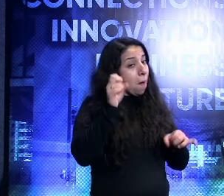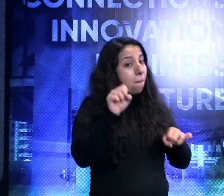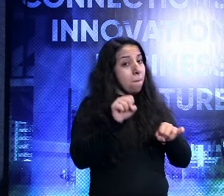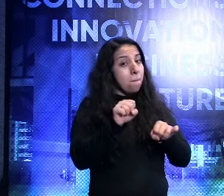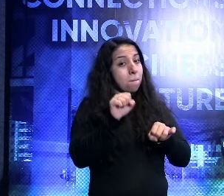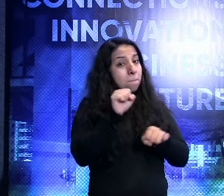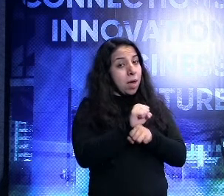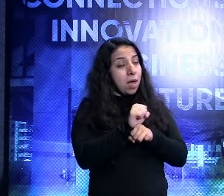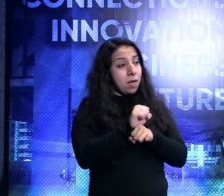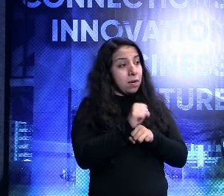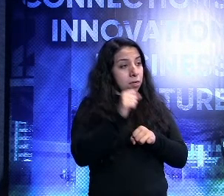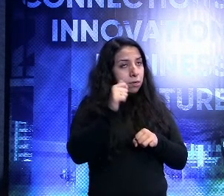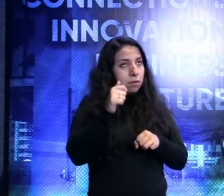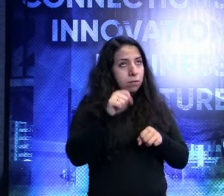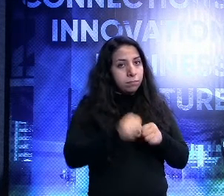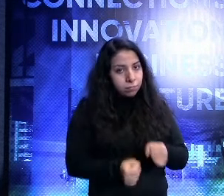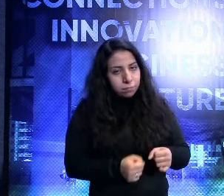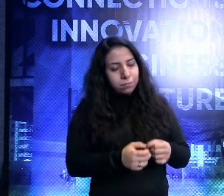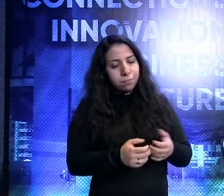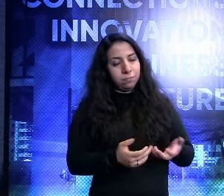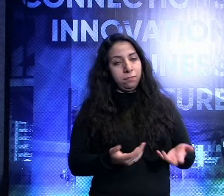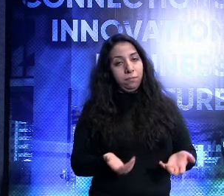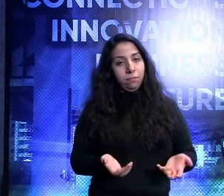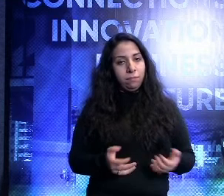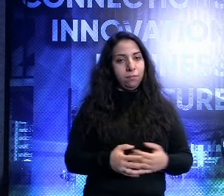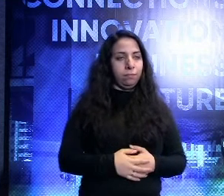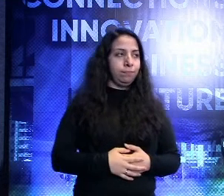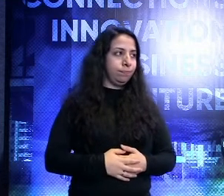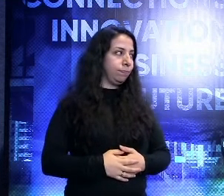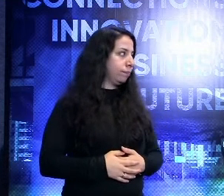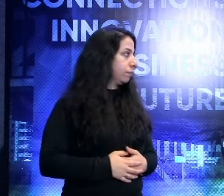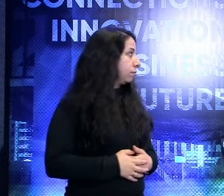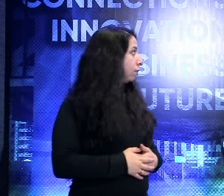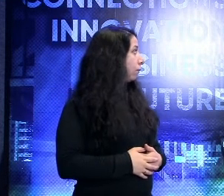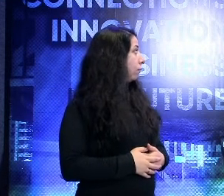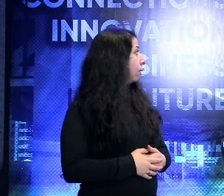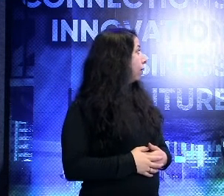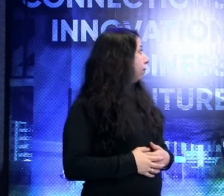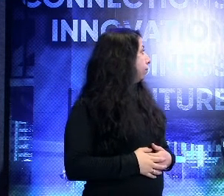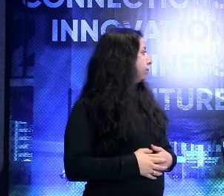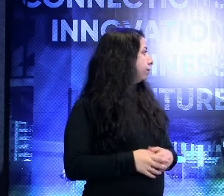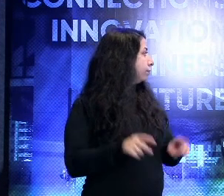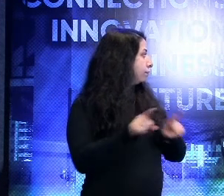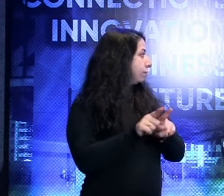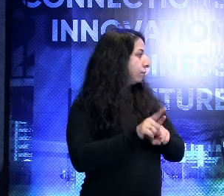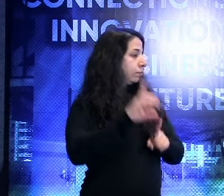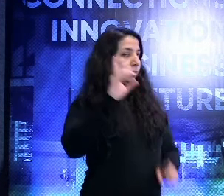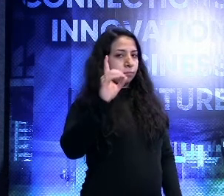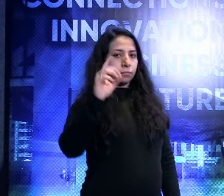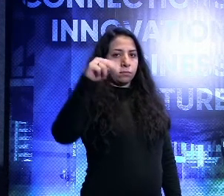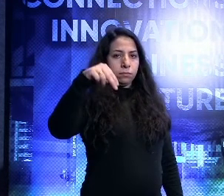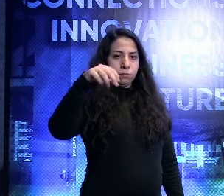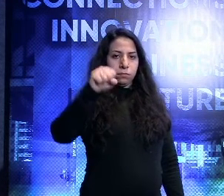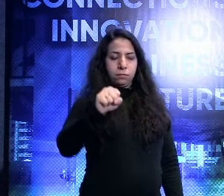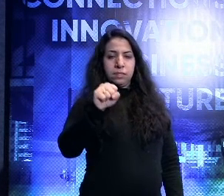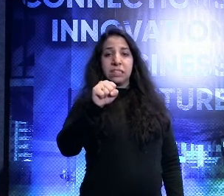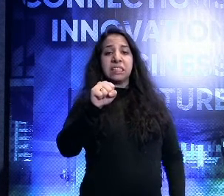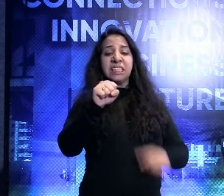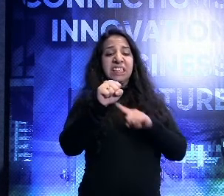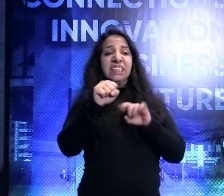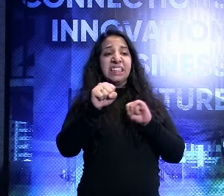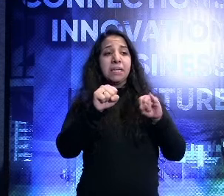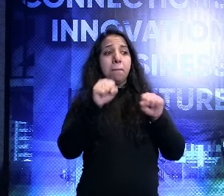Isso aqui é legal demais. E se o DNS parar na firma? Vocês já pensaram nisso, se o DNS